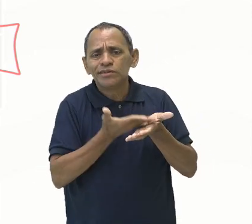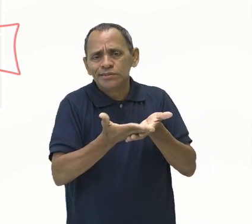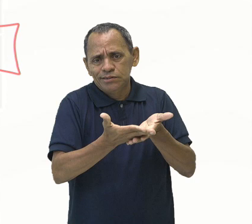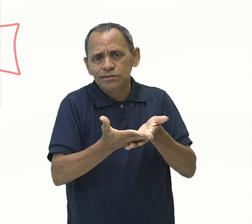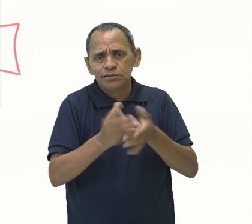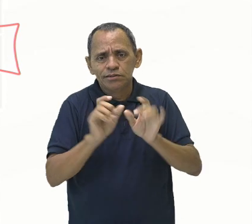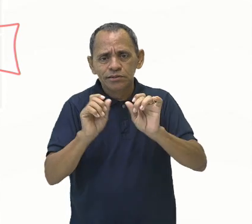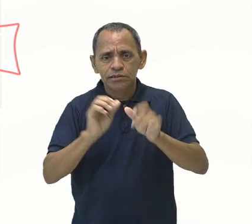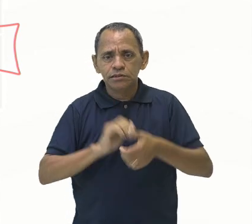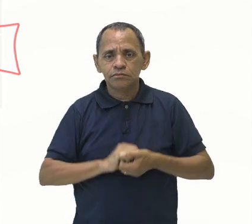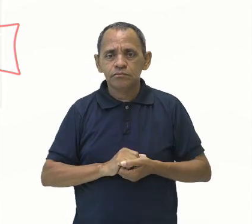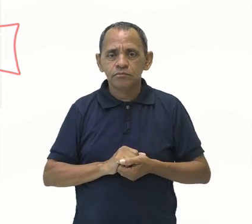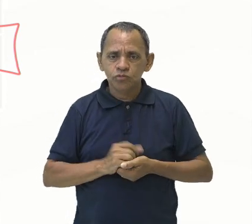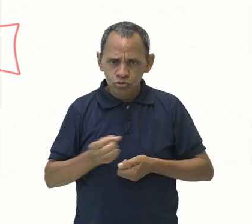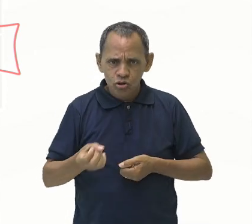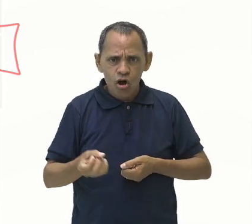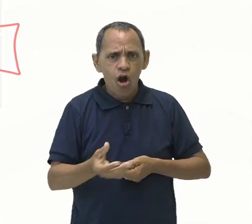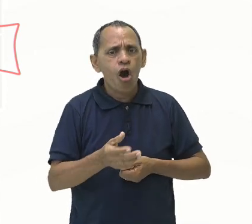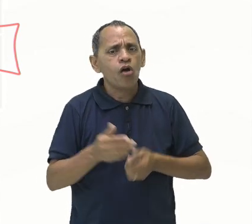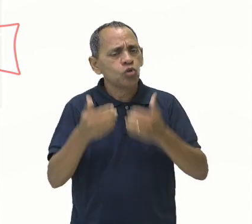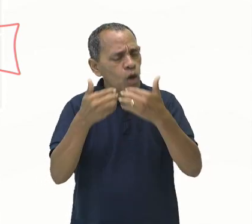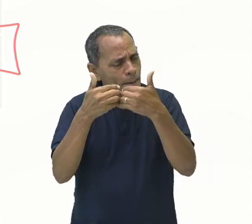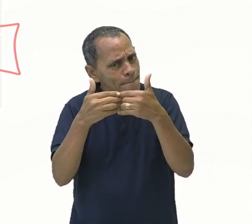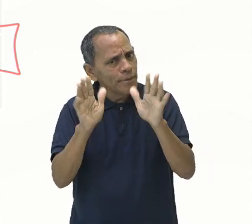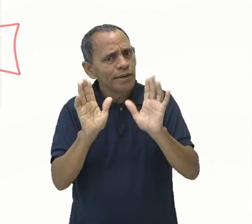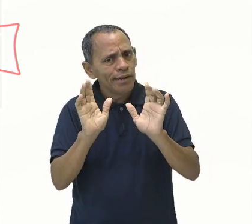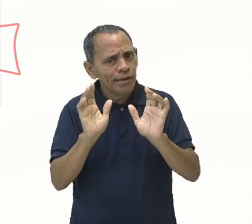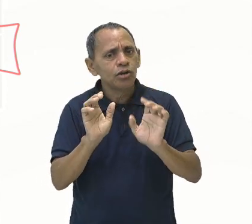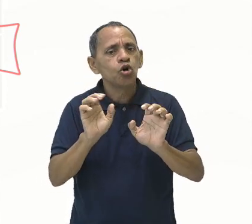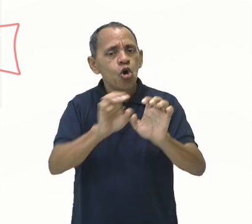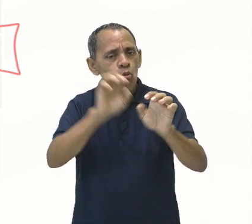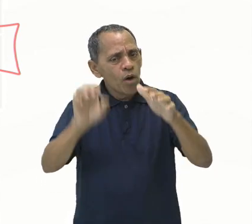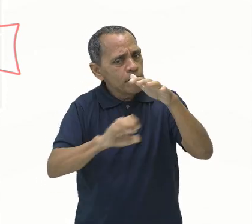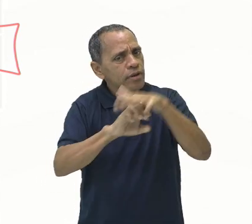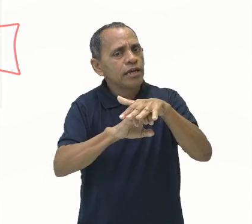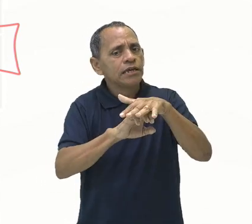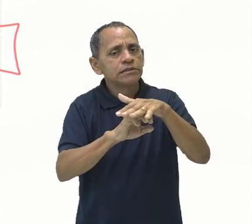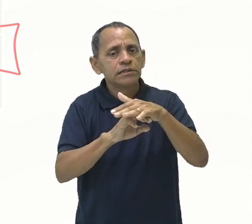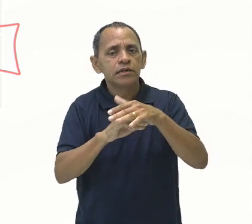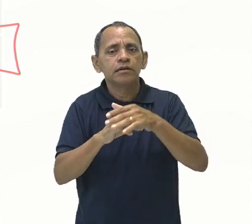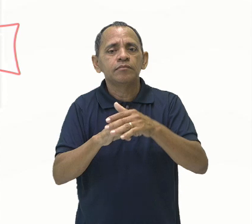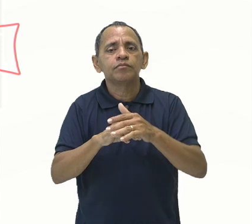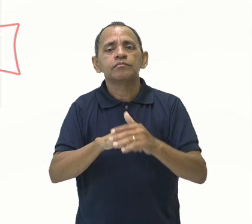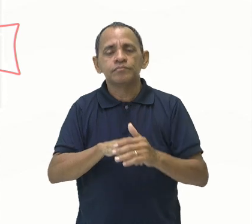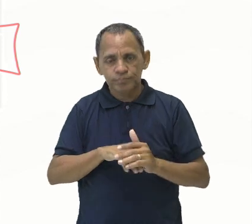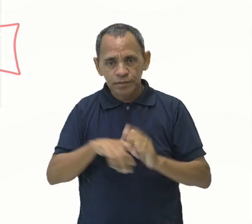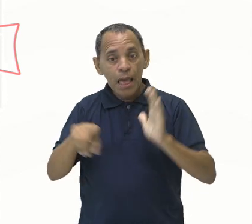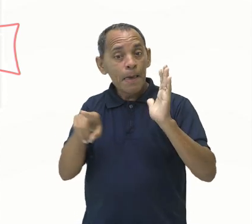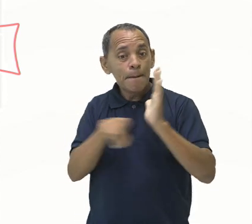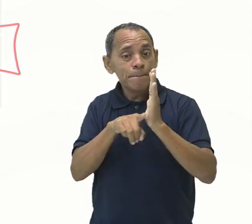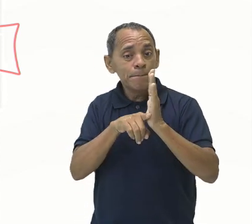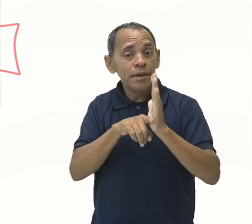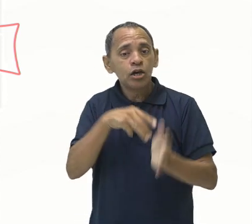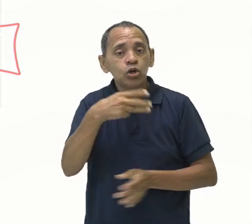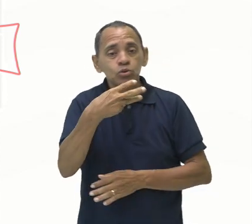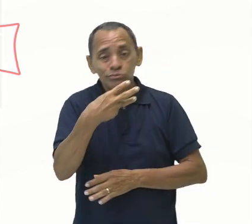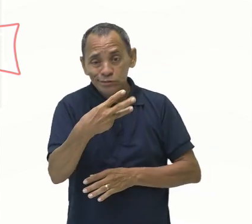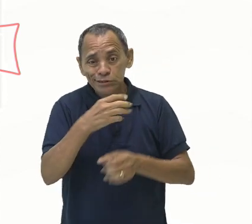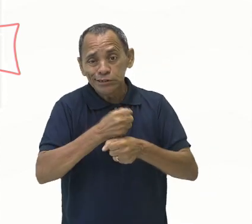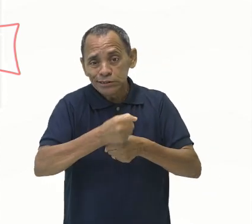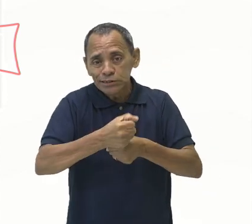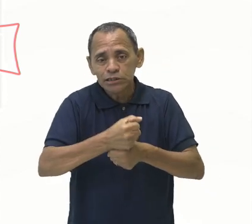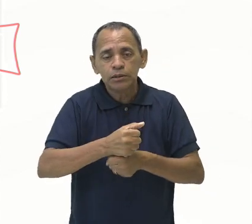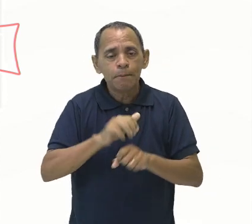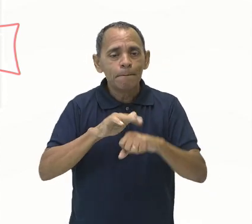os empreendedores novos, que abriram uma empresa ali em menos de 3 anos, né, cerca de 3 anos. Né, mais de 70% das